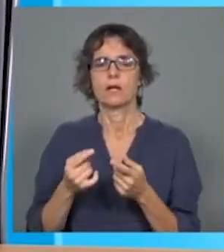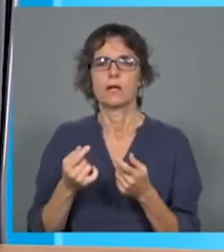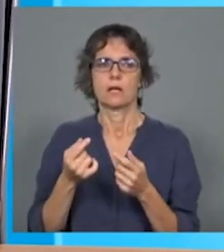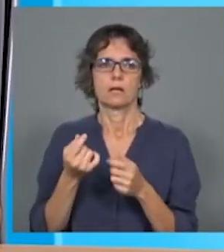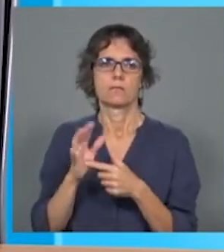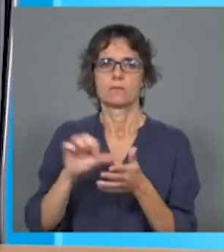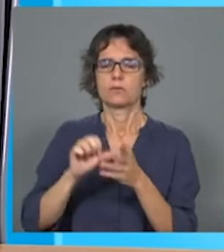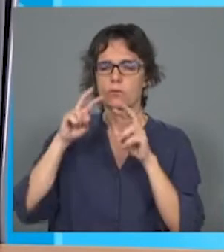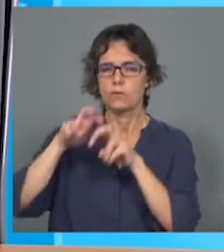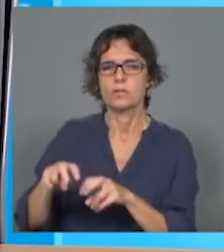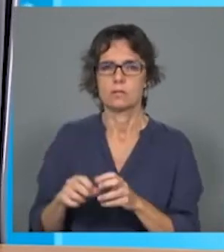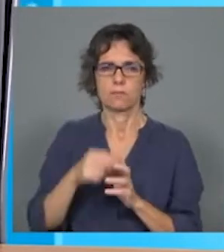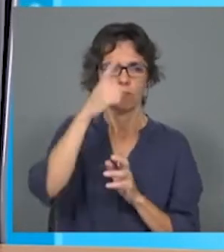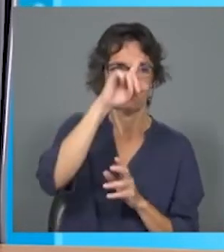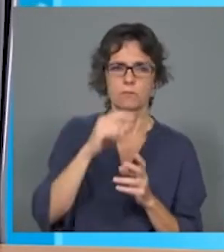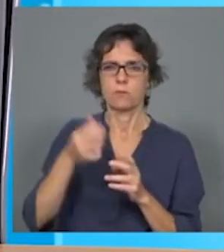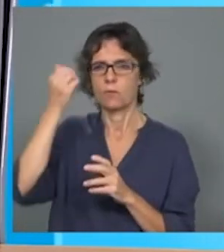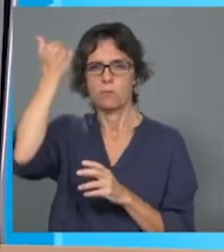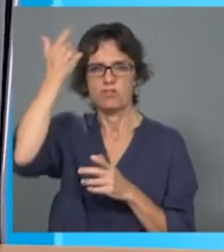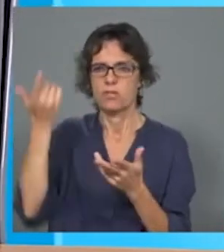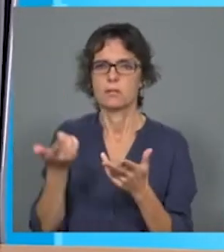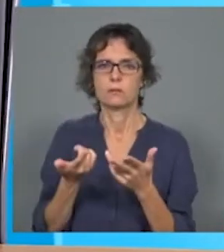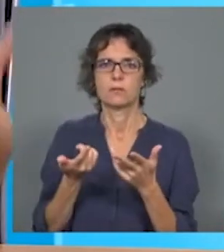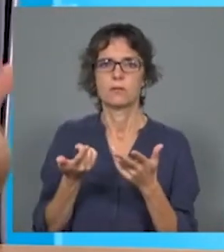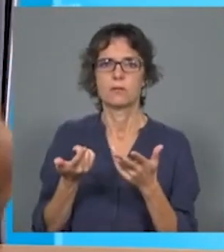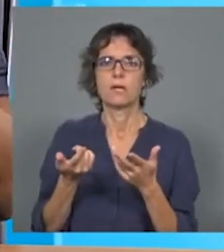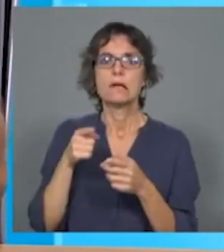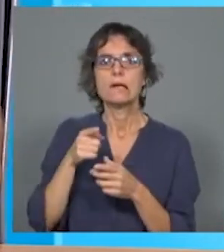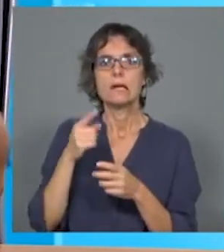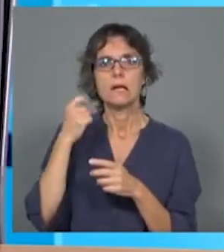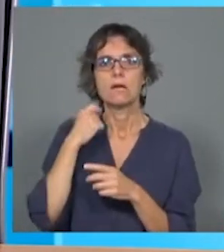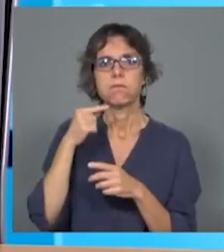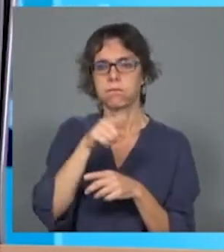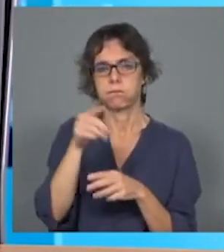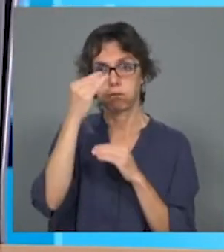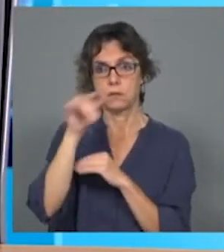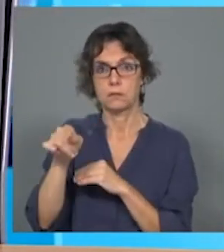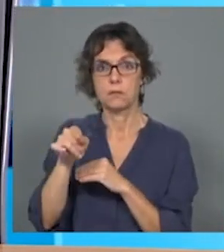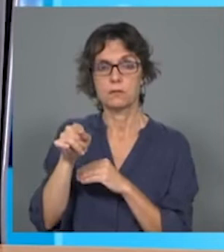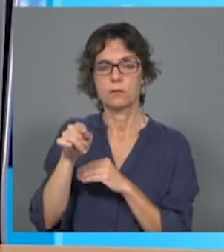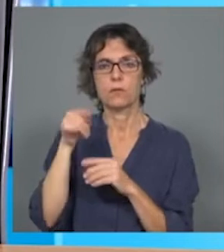investigação, nas suas licenciaturas, nos seus mestrados, etc. E esta formação visa também